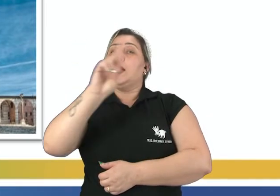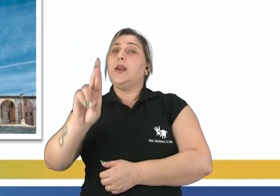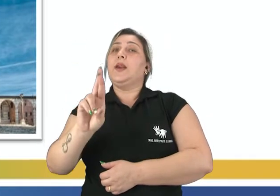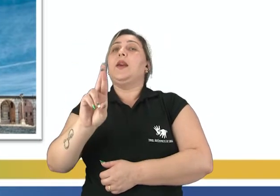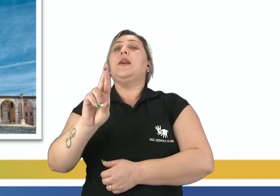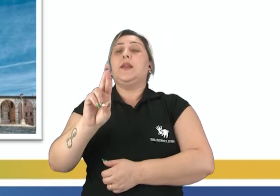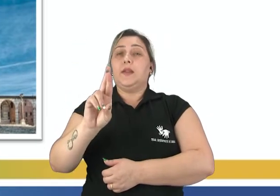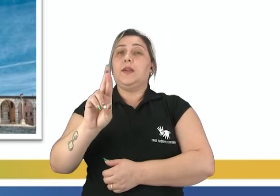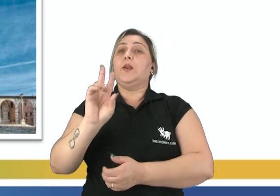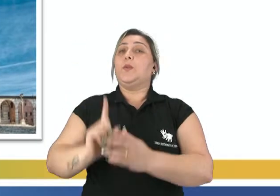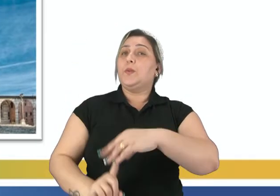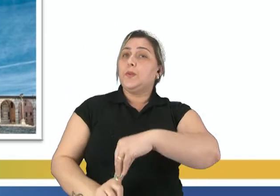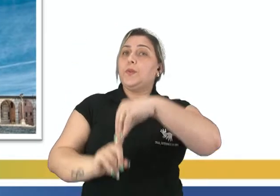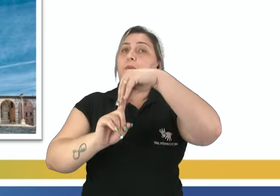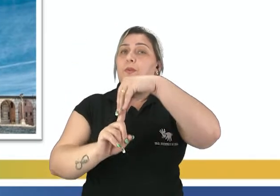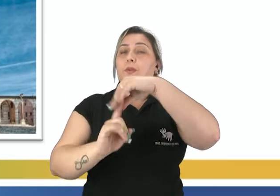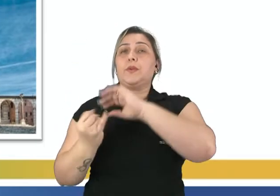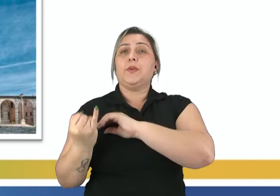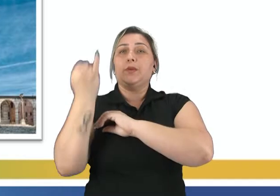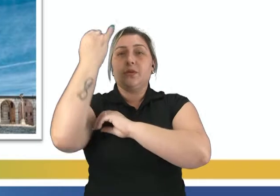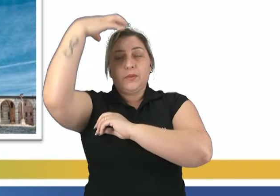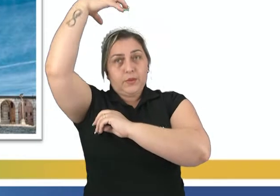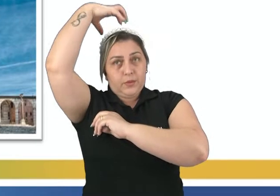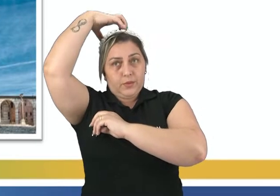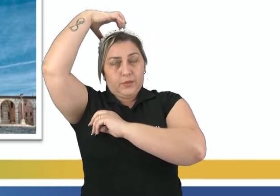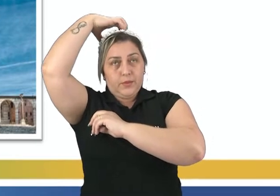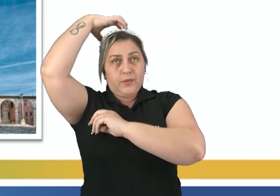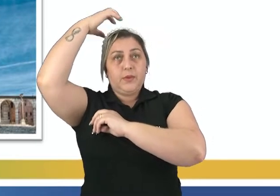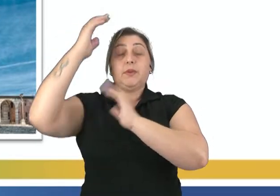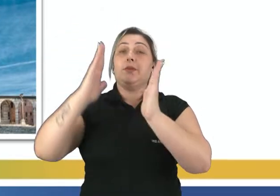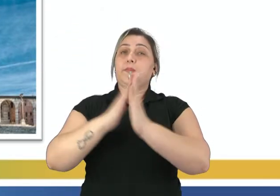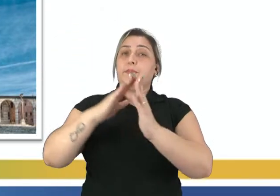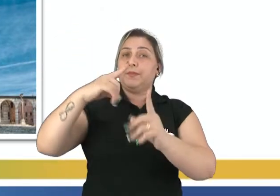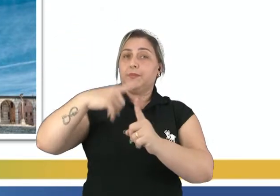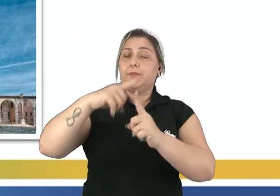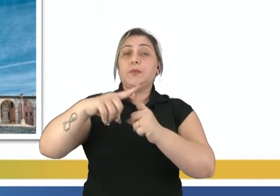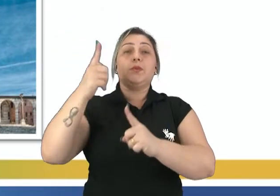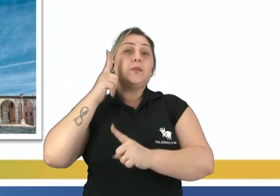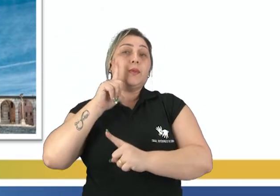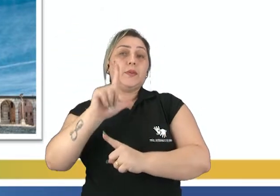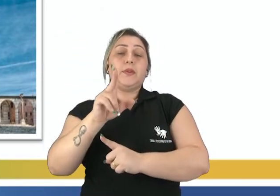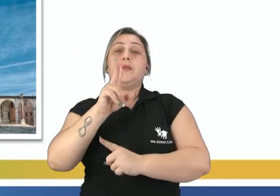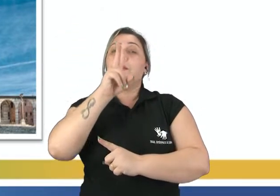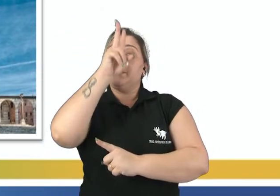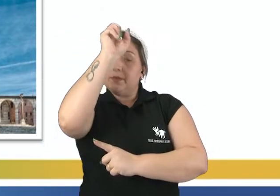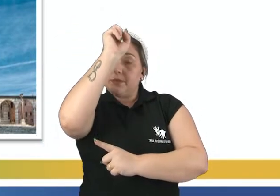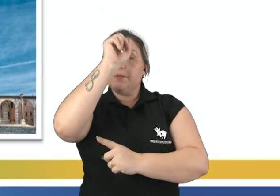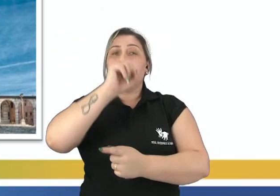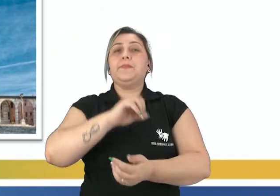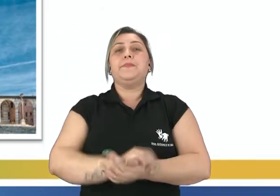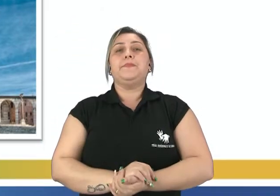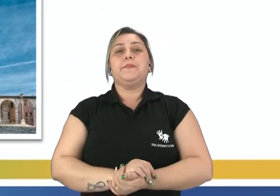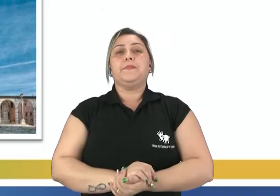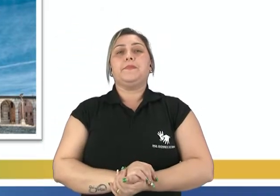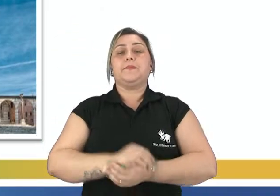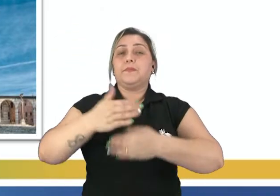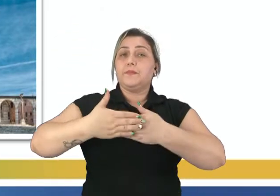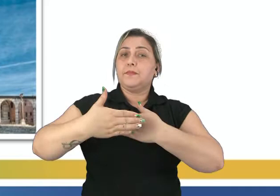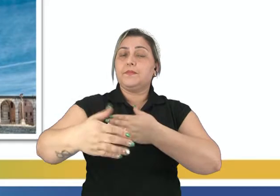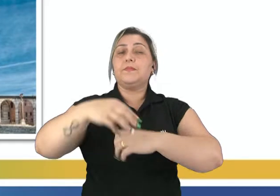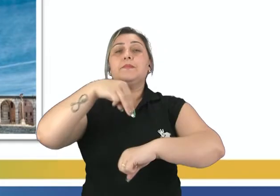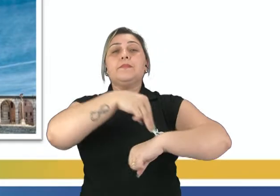Teodósio se tornou a religião oficial do Império, no governo dele, certo? Então a Igreja Católica ganhou